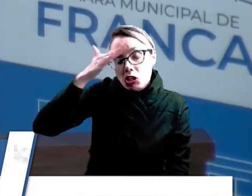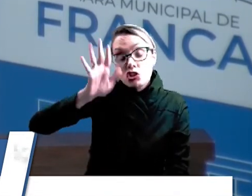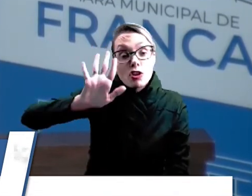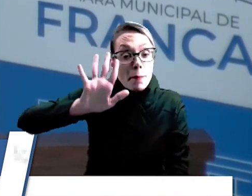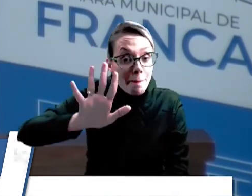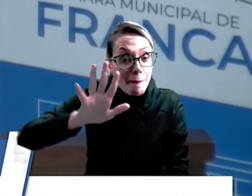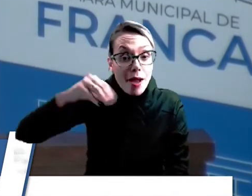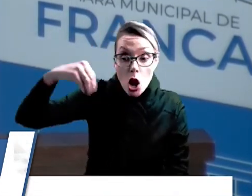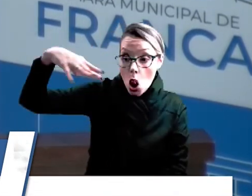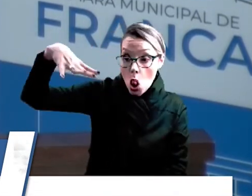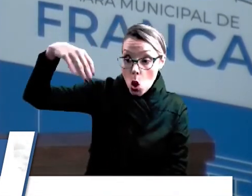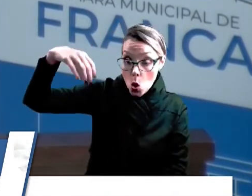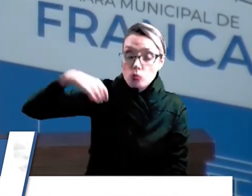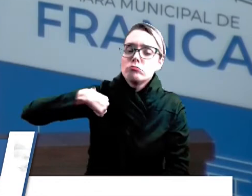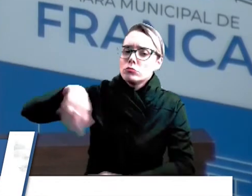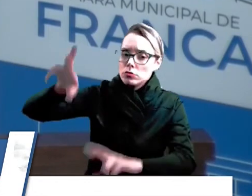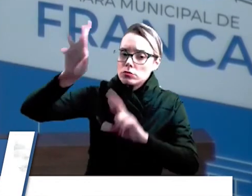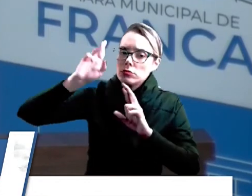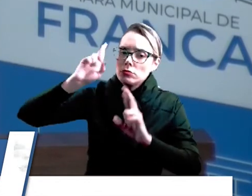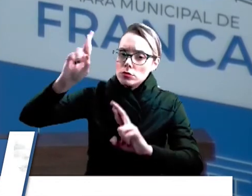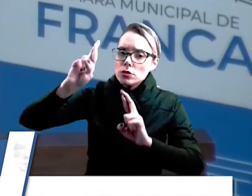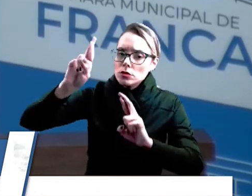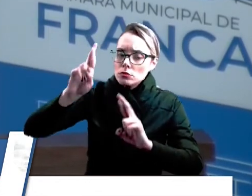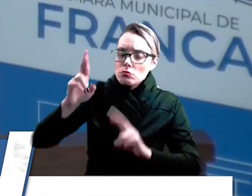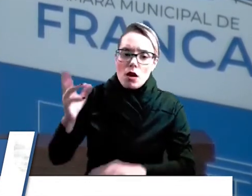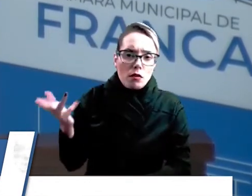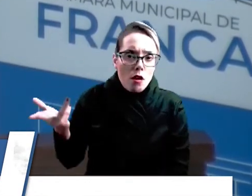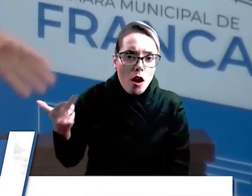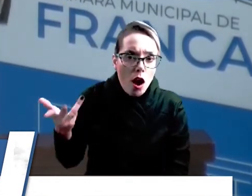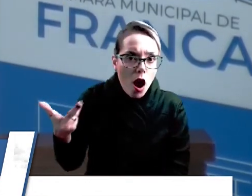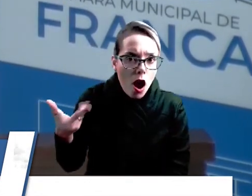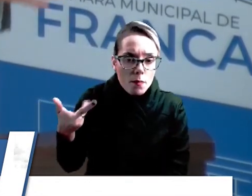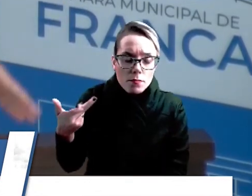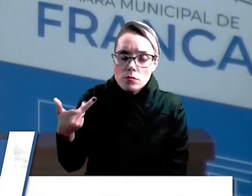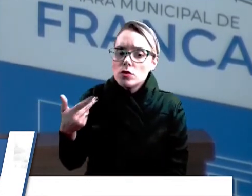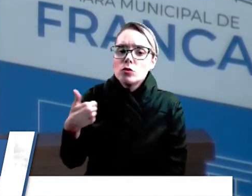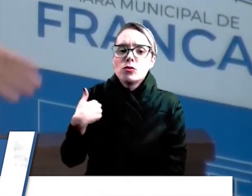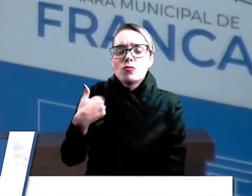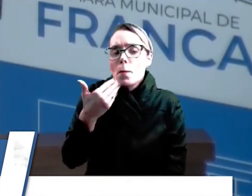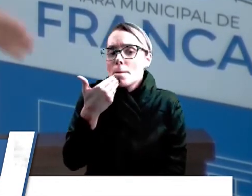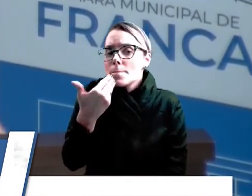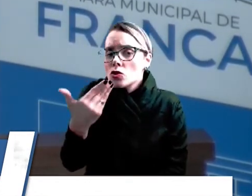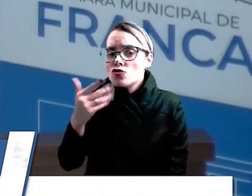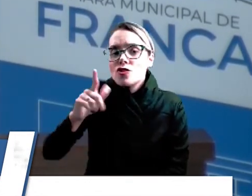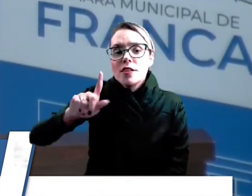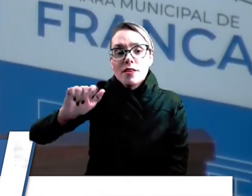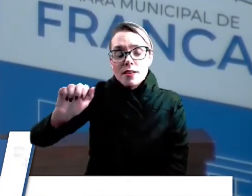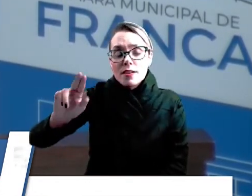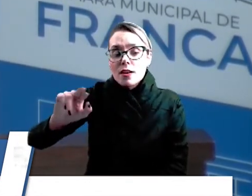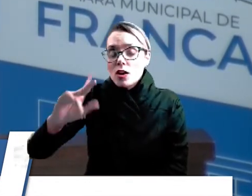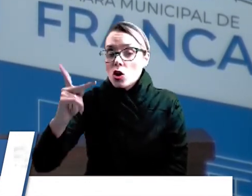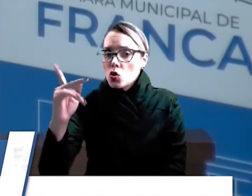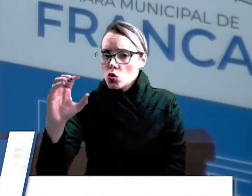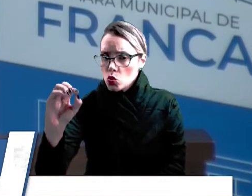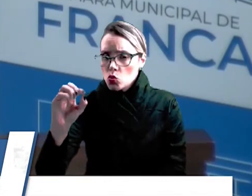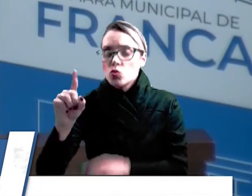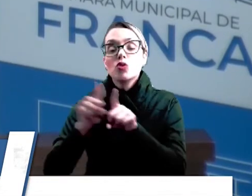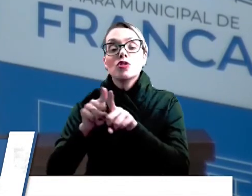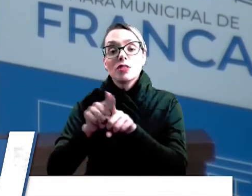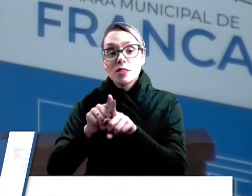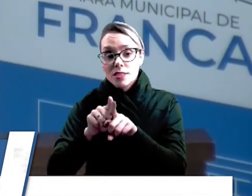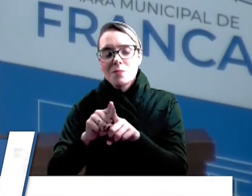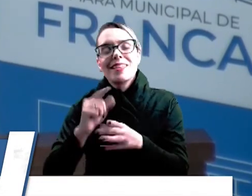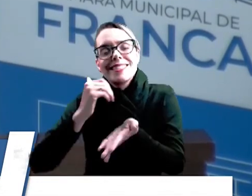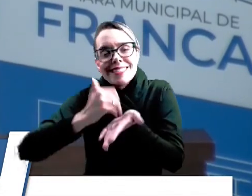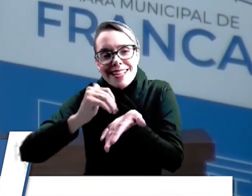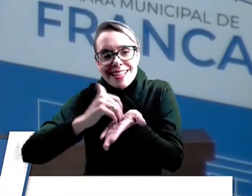possível. É um pedido que eu faço aqui para o Gaúcho. Parece que a Secretaria de Meio Ambiente, a Secretaria de Obras,